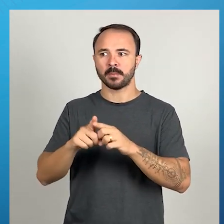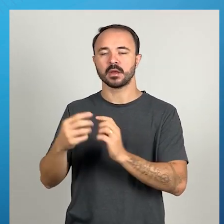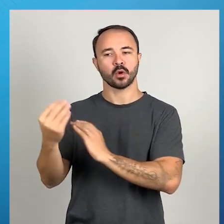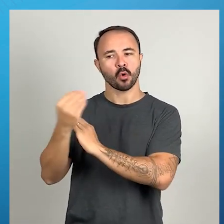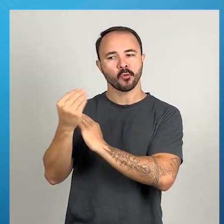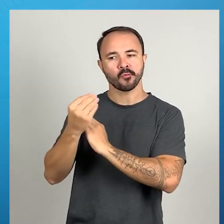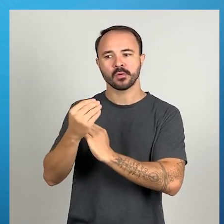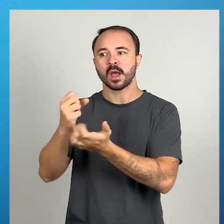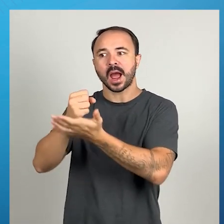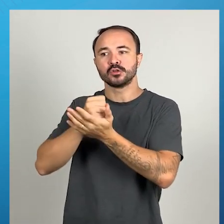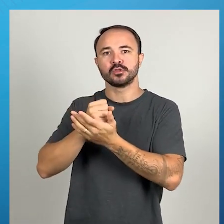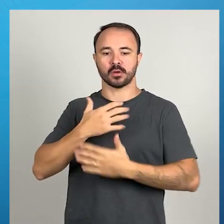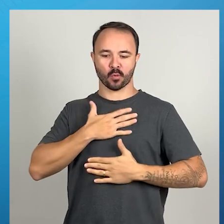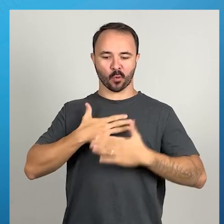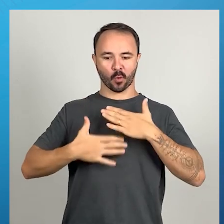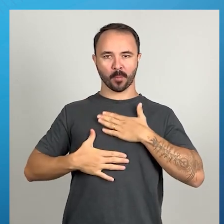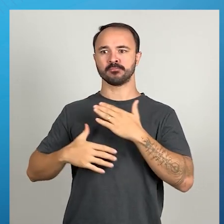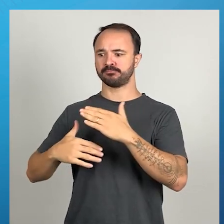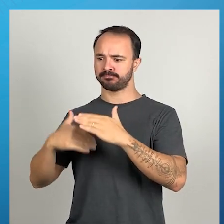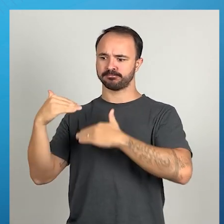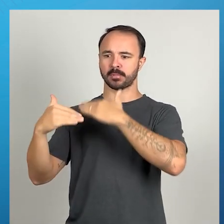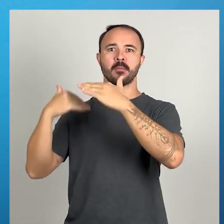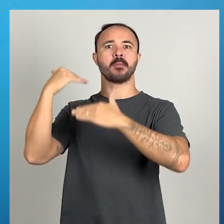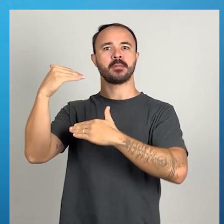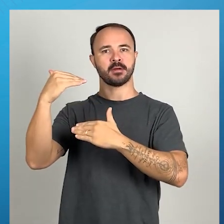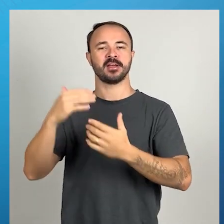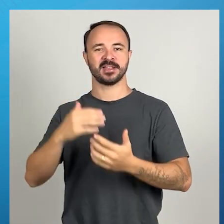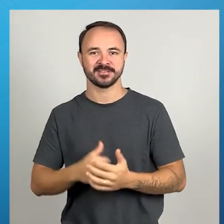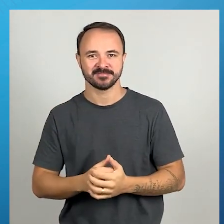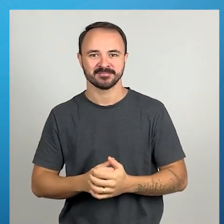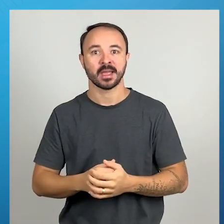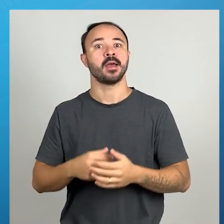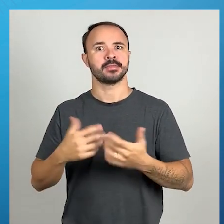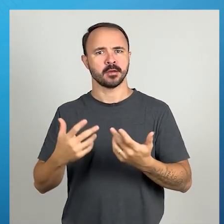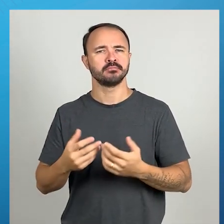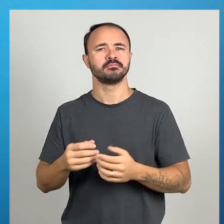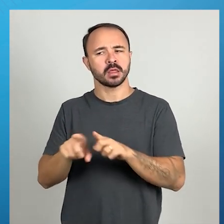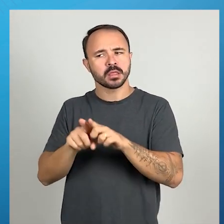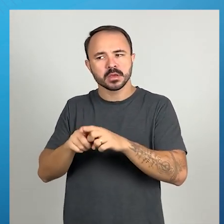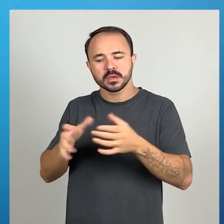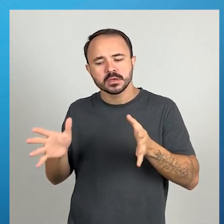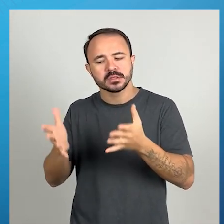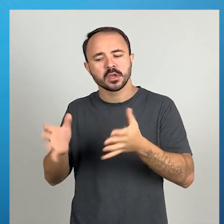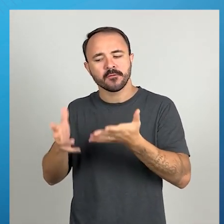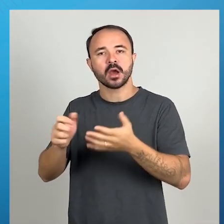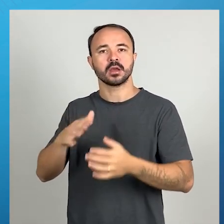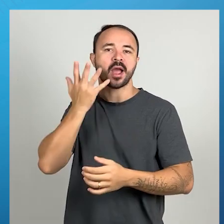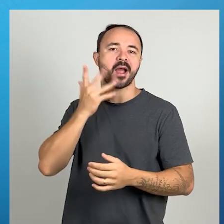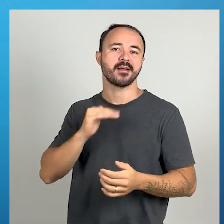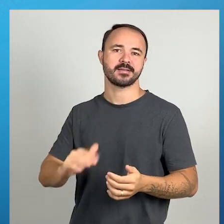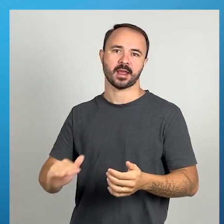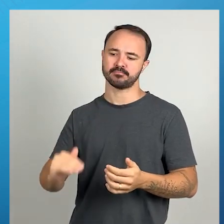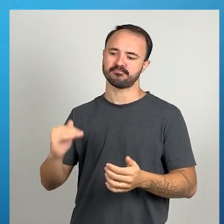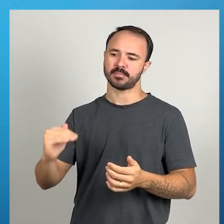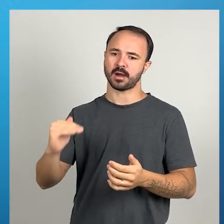e cognitivo. Além disso, incentivar as práticas alimentares saudáveis desde cedo é muito importante para que essa criança ela possa ter